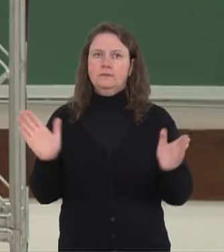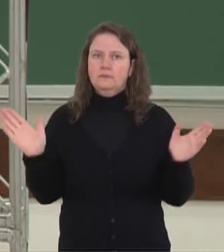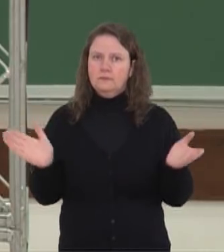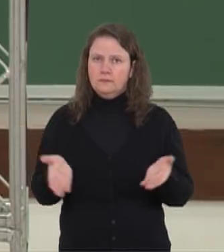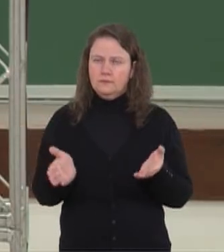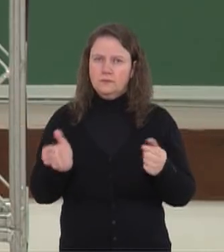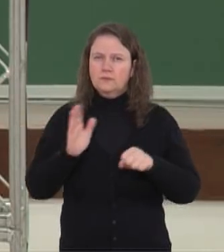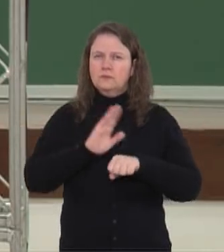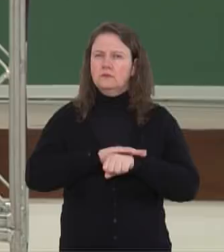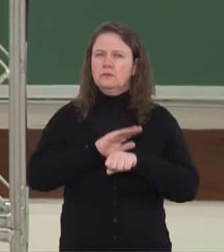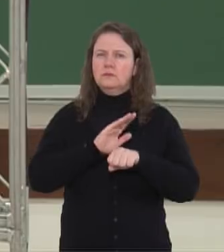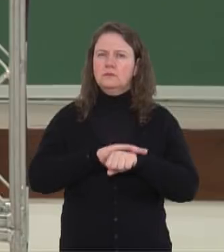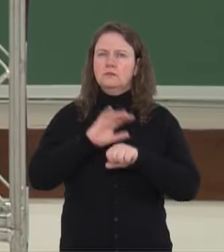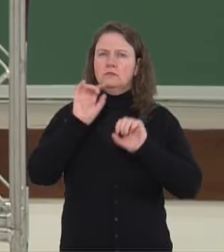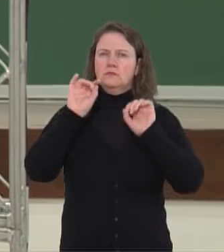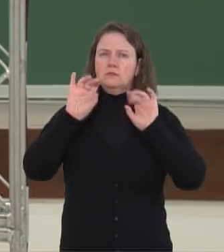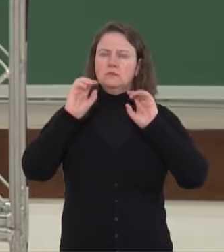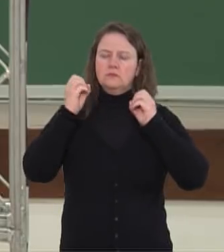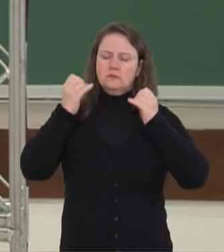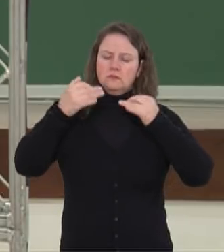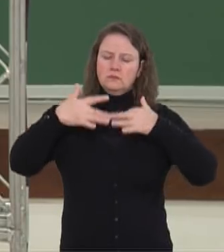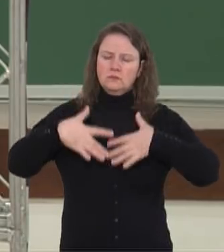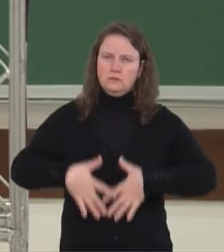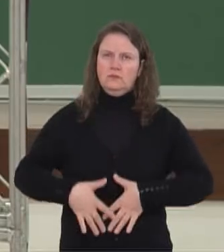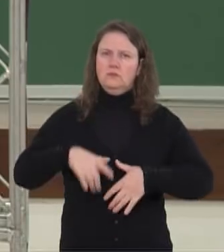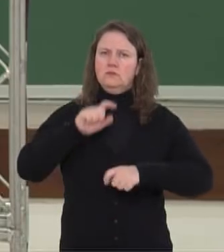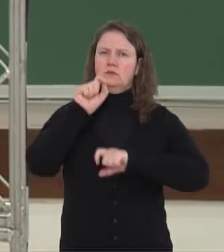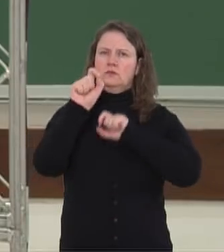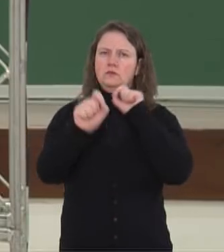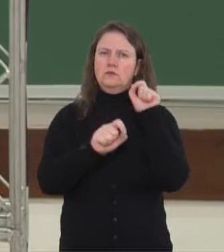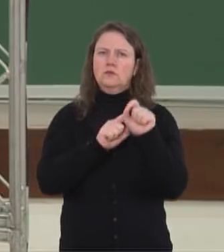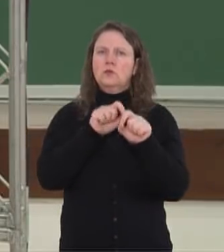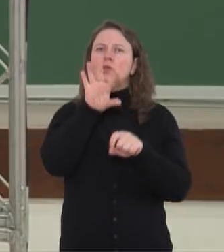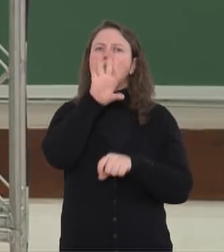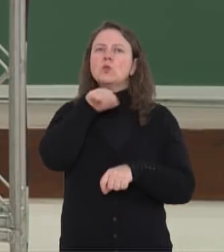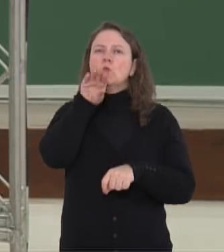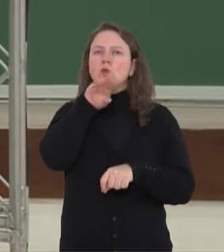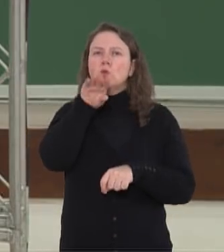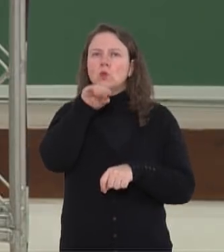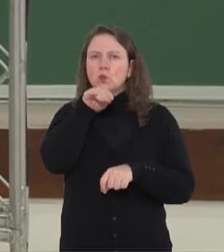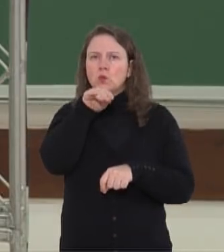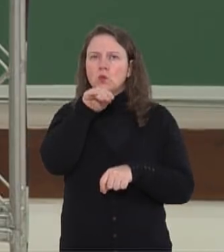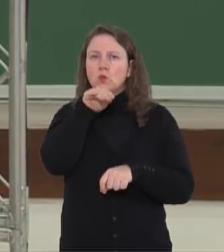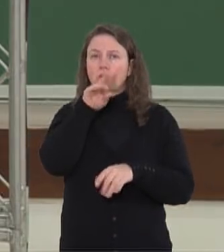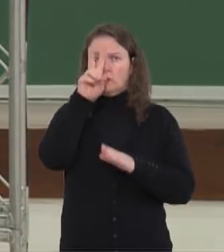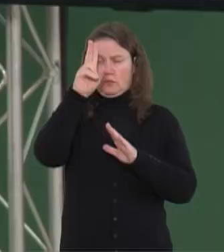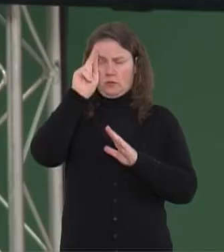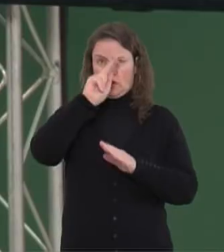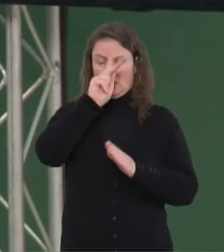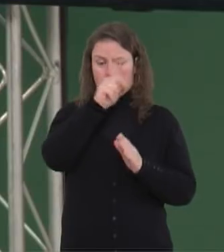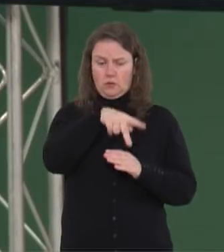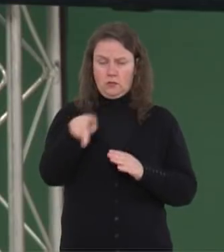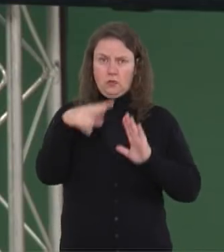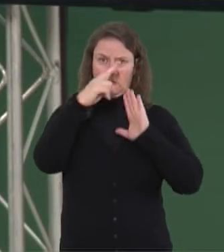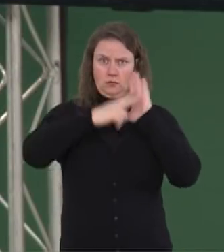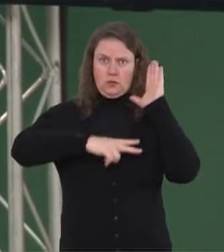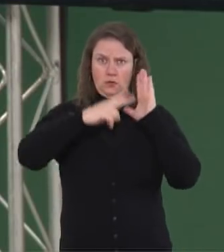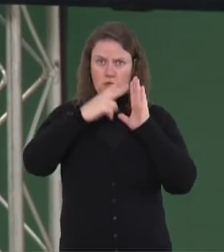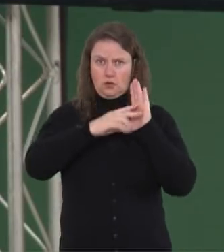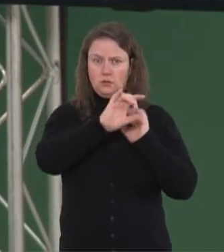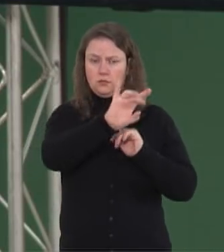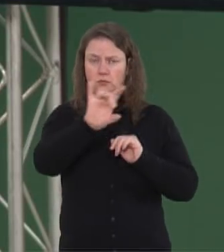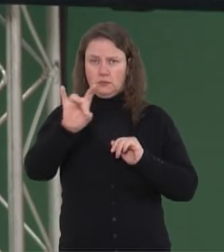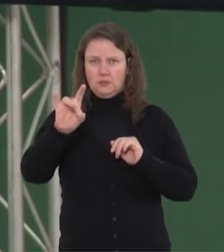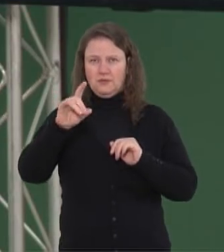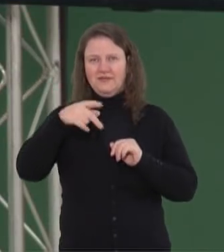a gente só vai trabalhar um pouquinho com a oralidade. A teacher vai ler aqui e vocês vão repetindo aí em